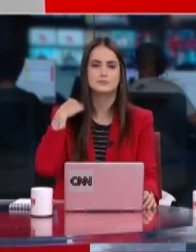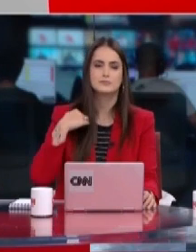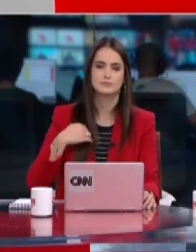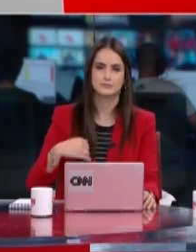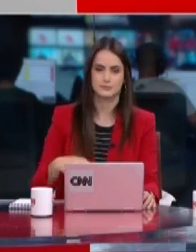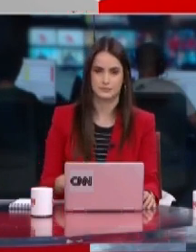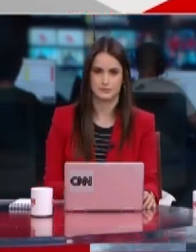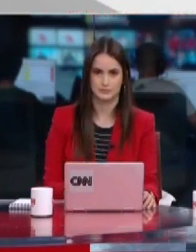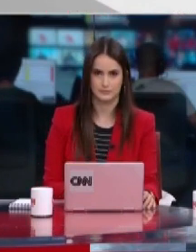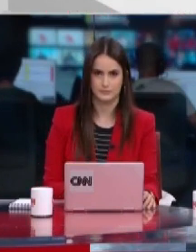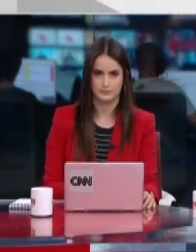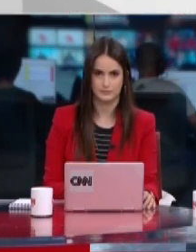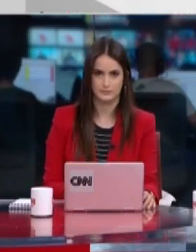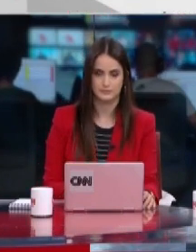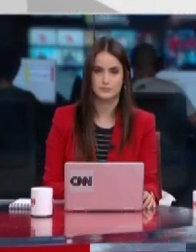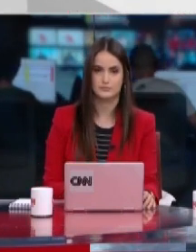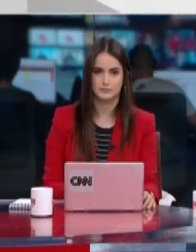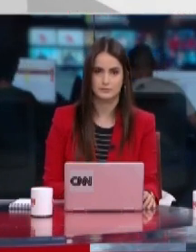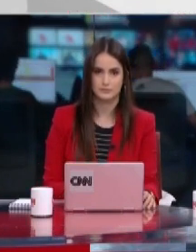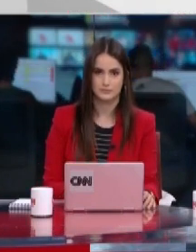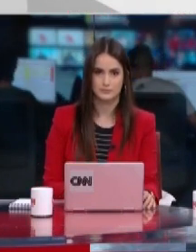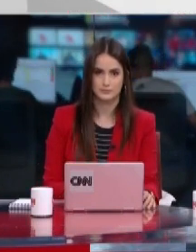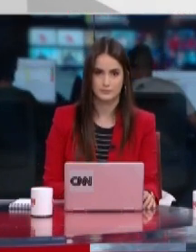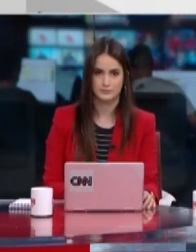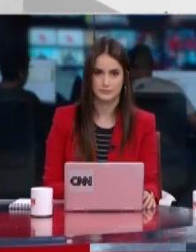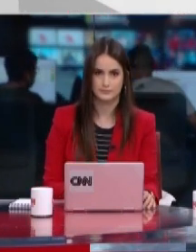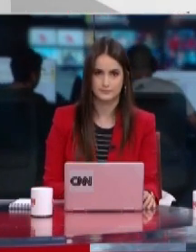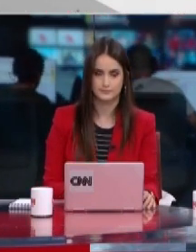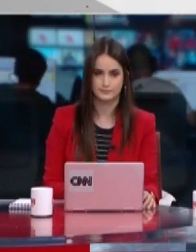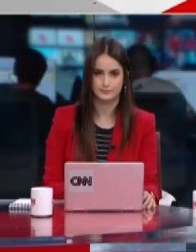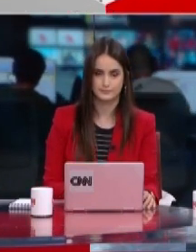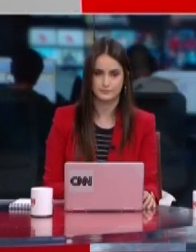em 2022. Então, o pessoal já está com as eleições de 2022 na cabeça.